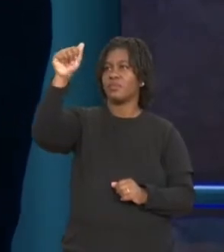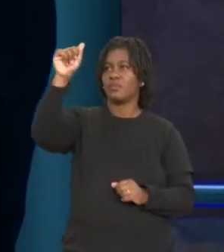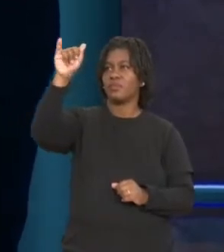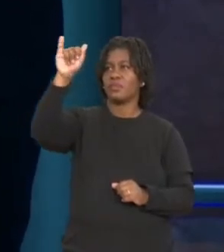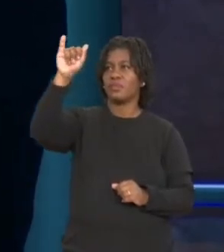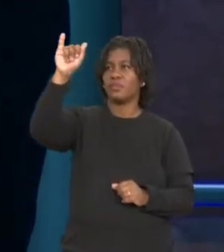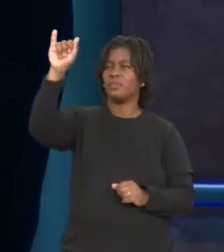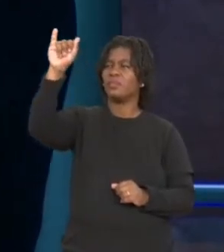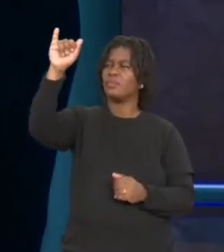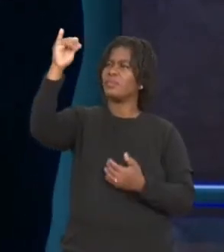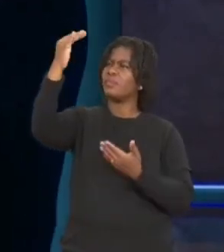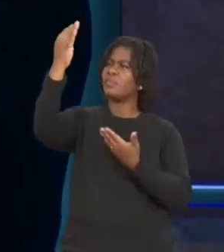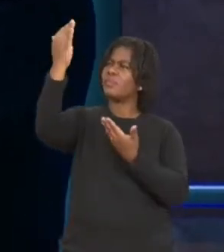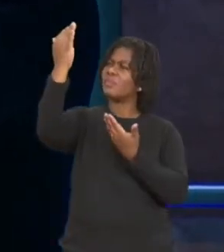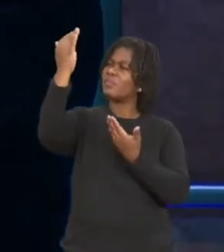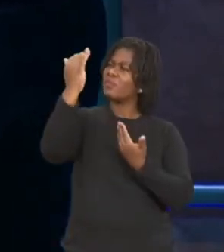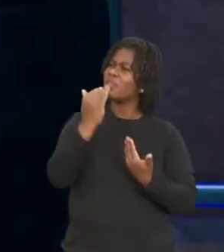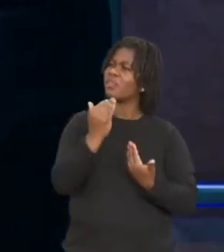vem, Pai.